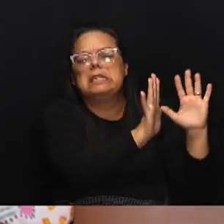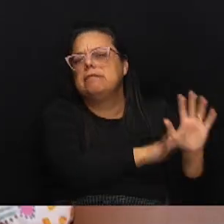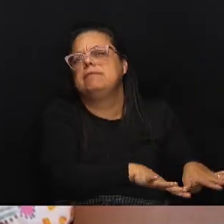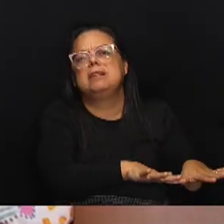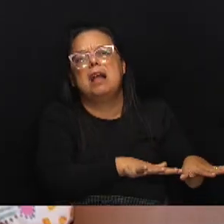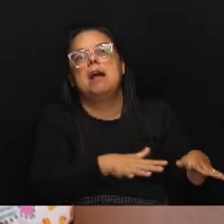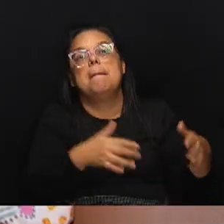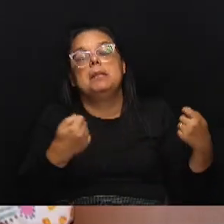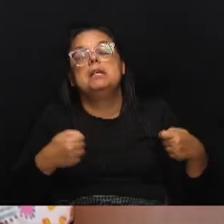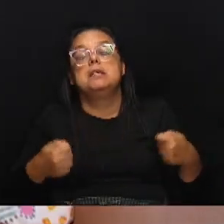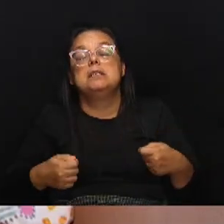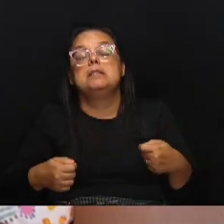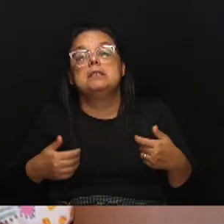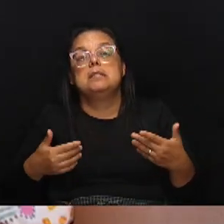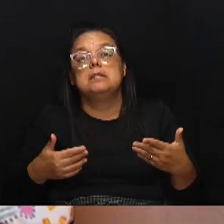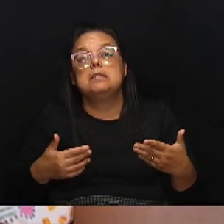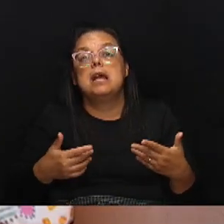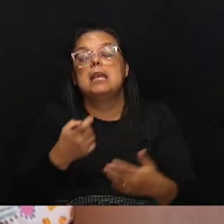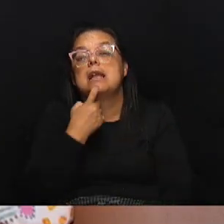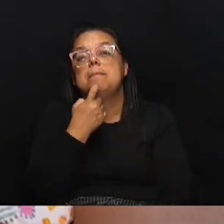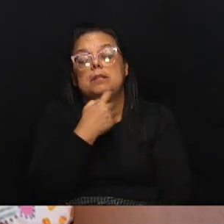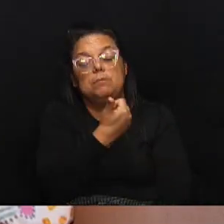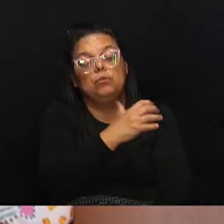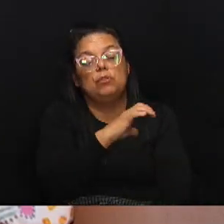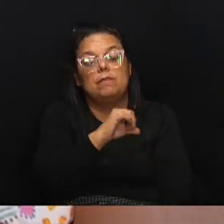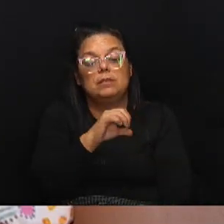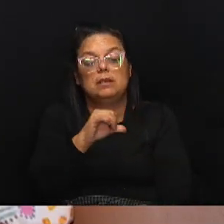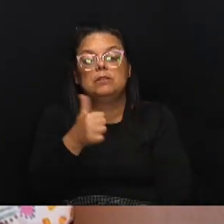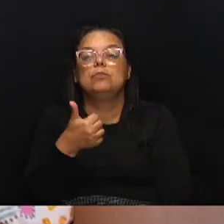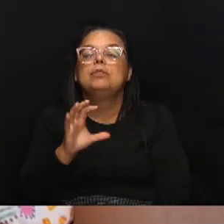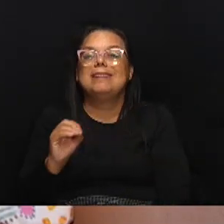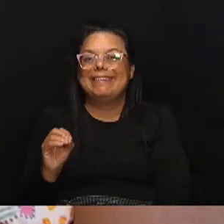E em 1810, Campinas, iniciando a